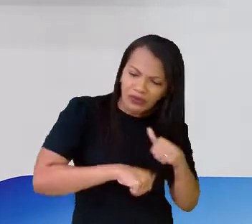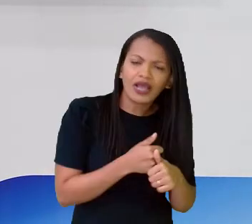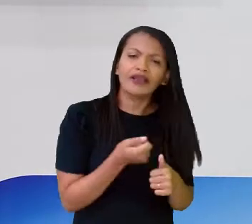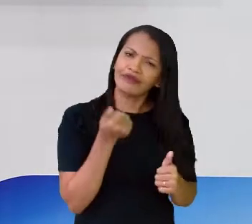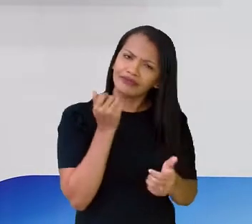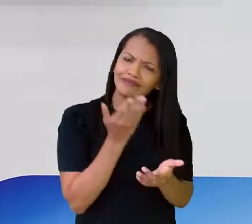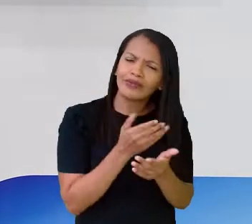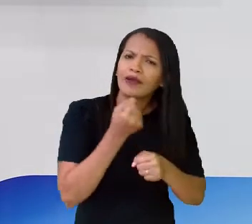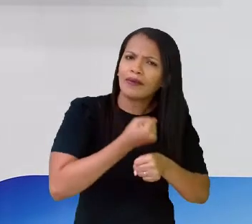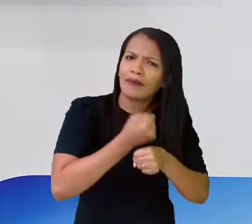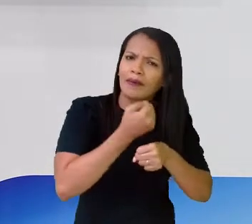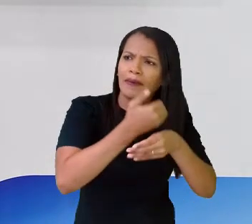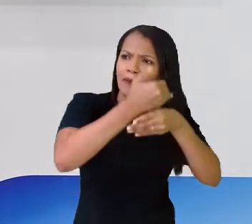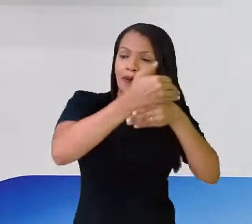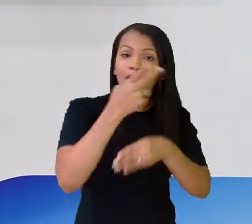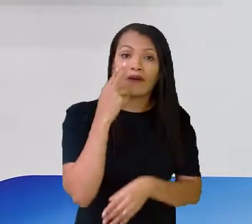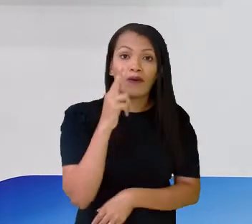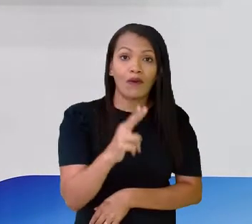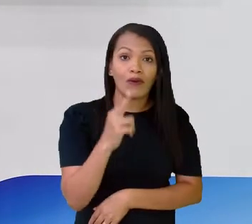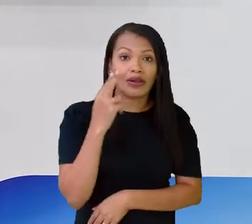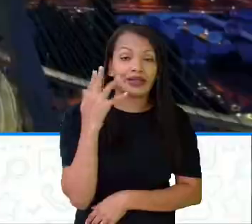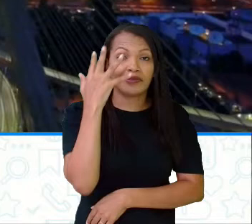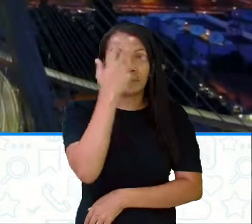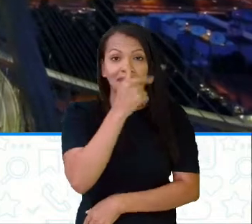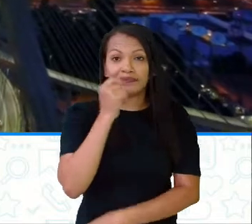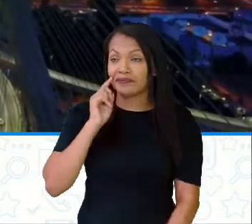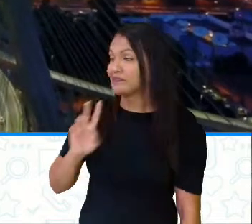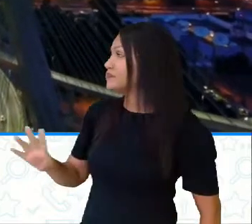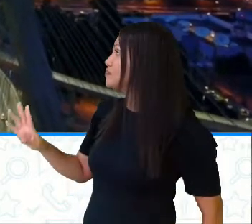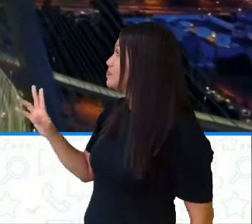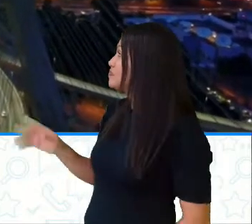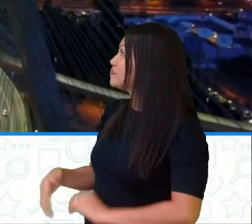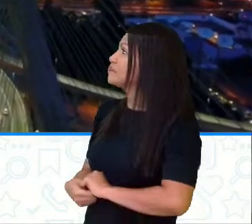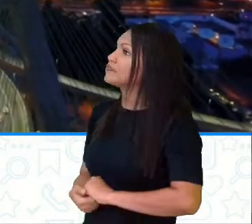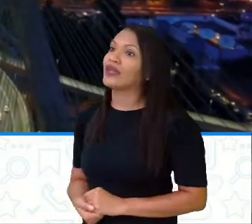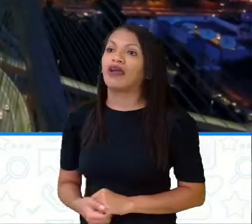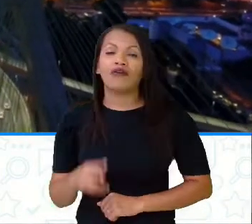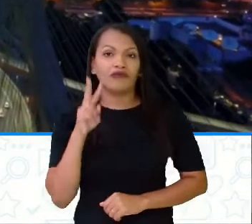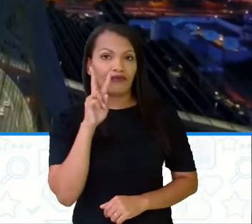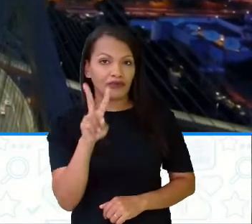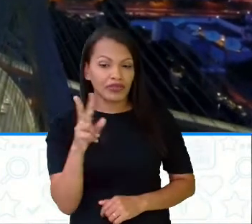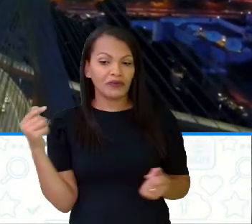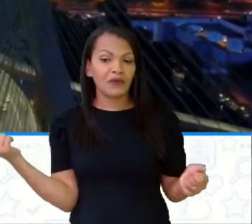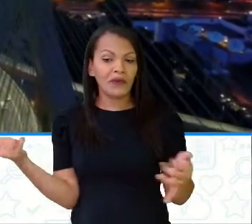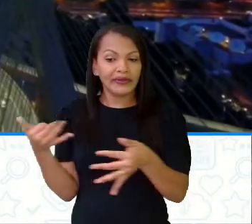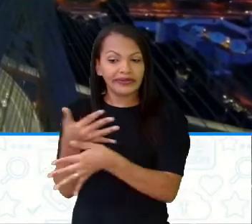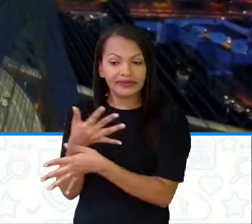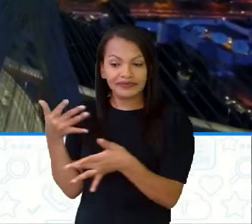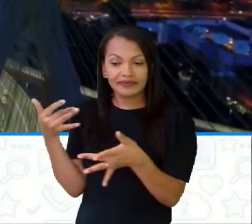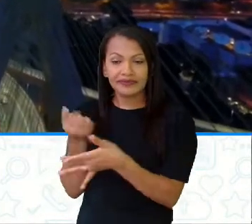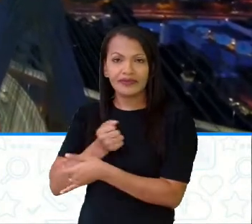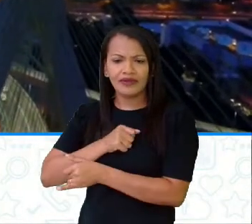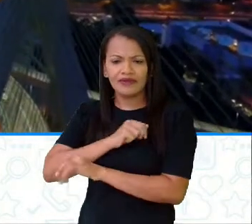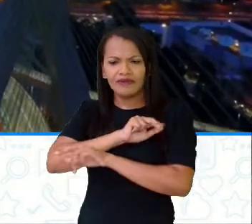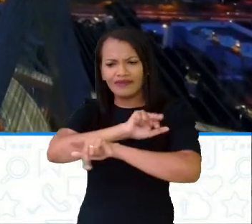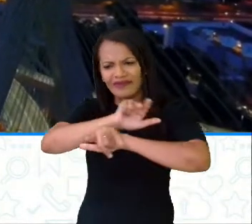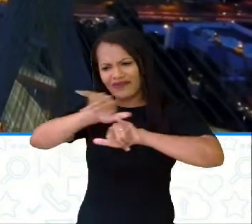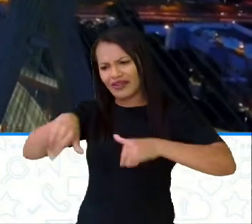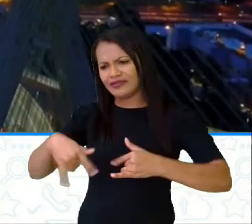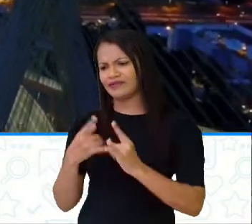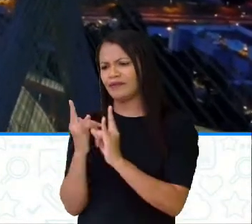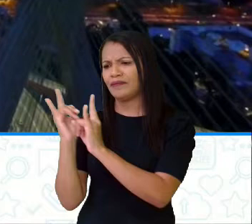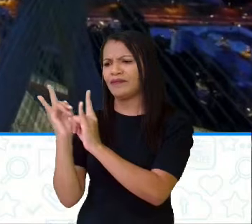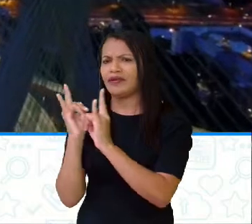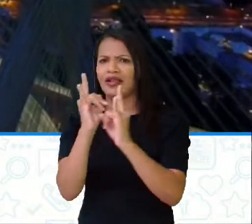acontecendo. E olha só que imagem bonita aqui. Aqui a gente já está vendo uma cidade bem maior, com muitos prédios, com